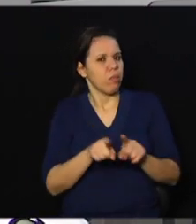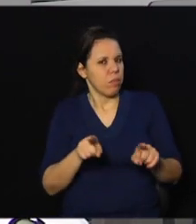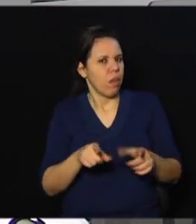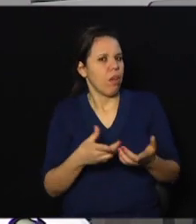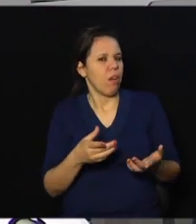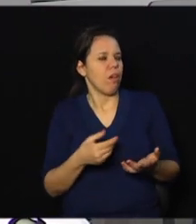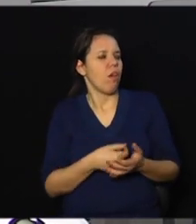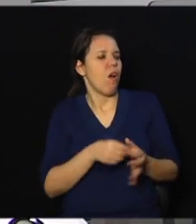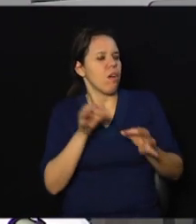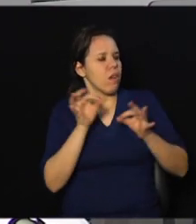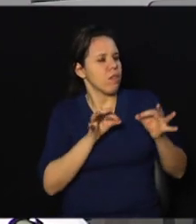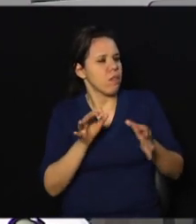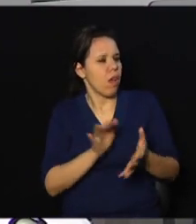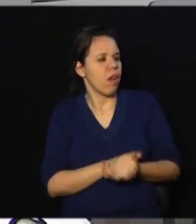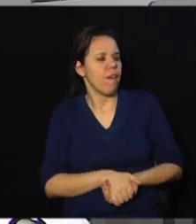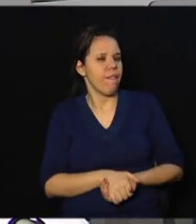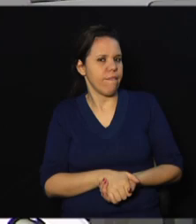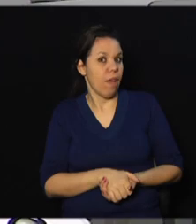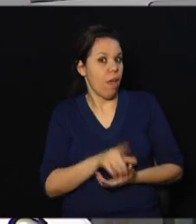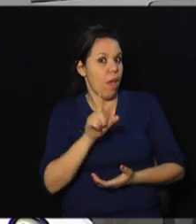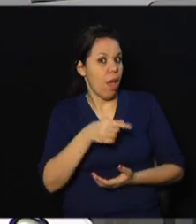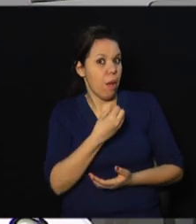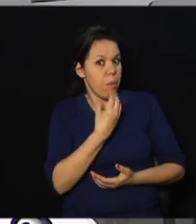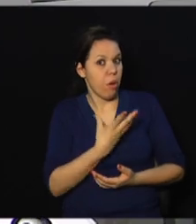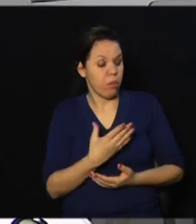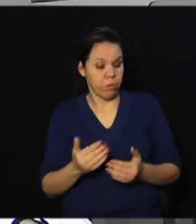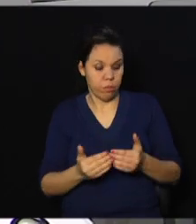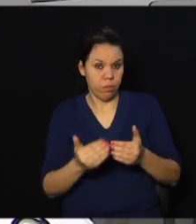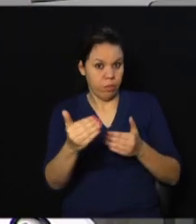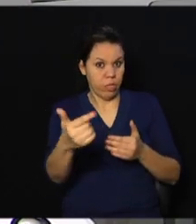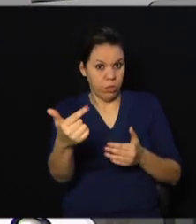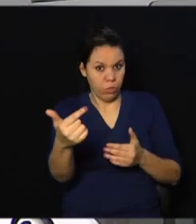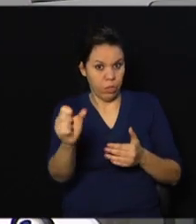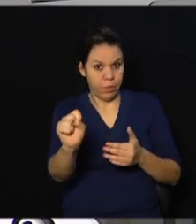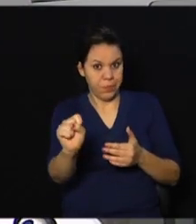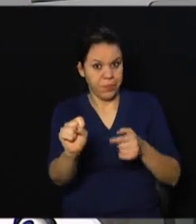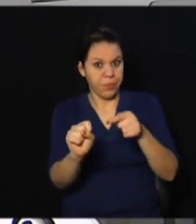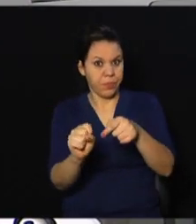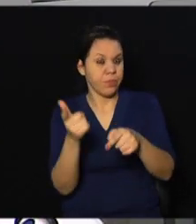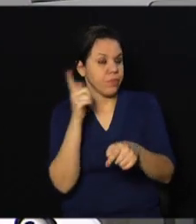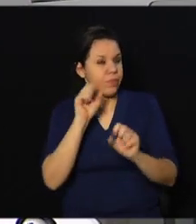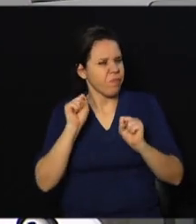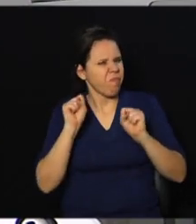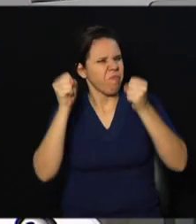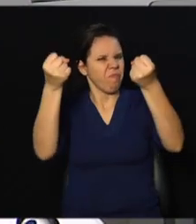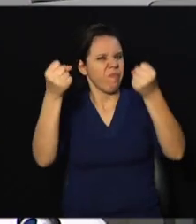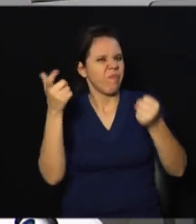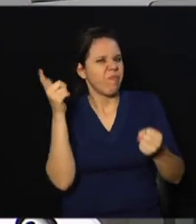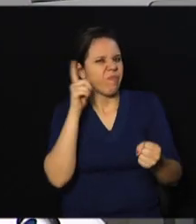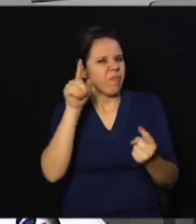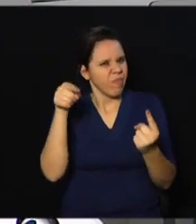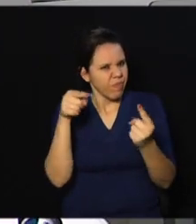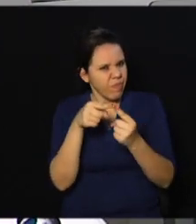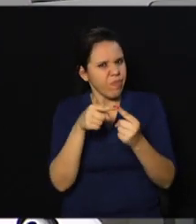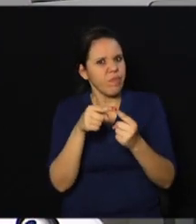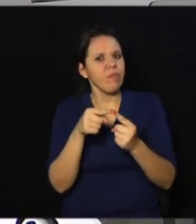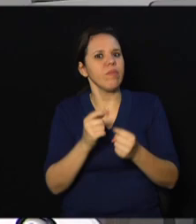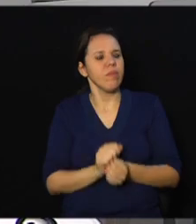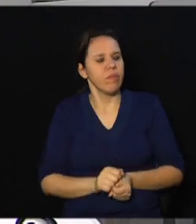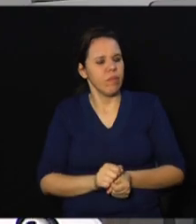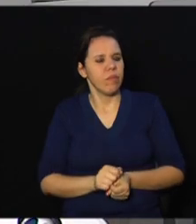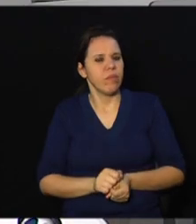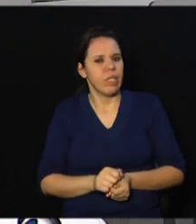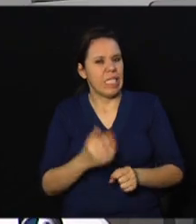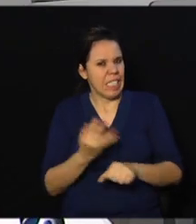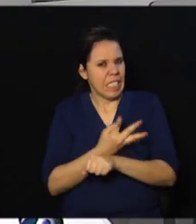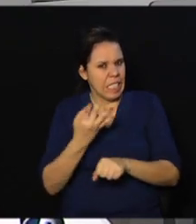então isso é bom para que no segundo semestre eu tenha força para conseguir chegar lá com garra, com determinação e